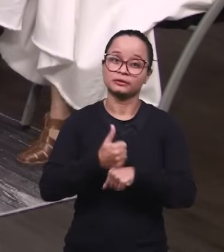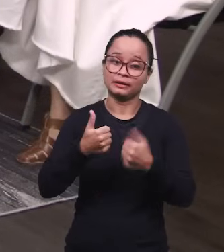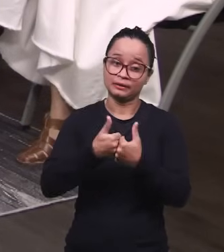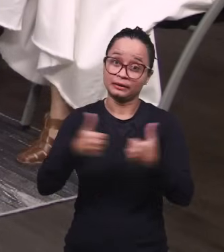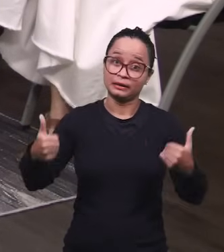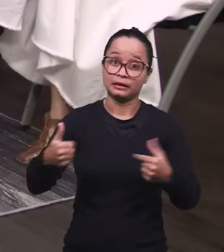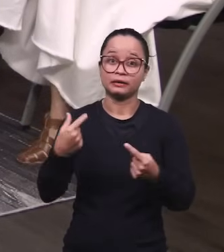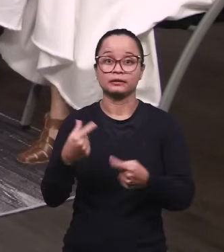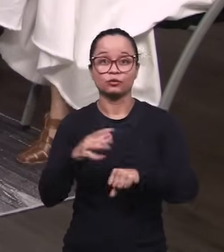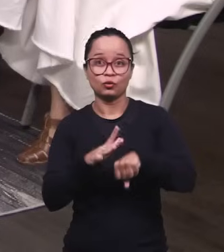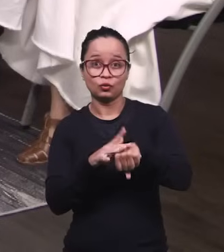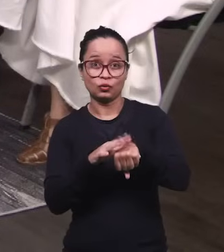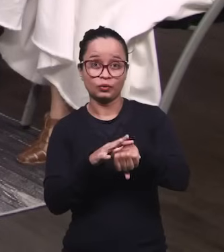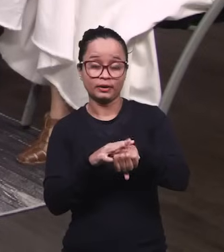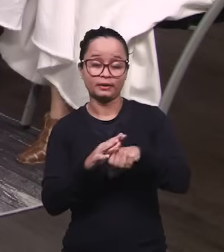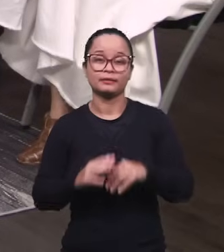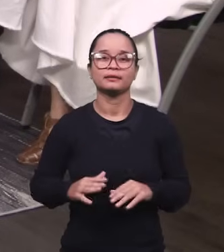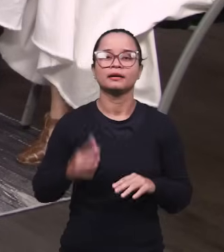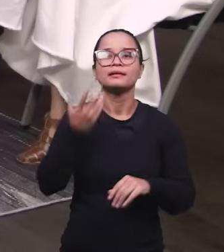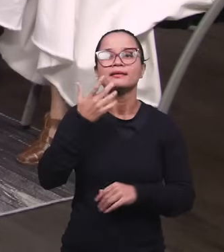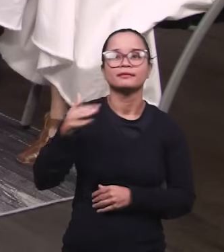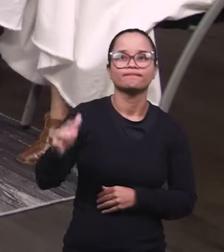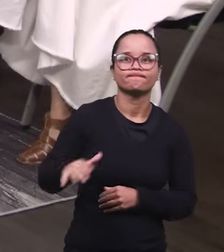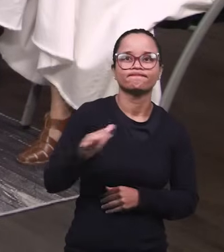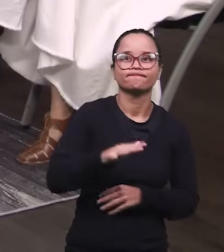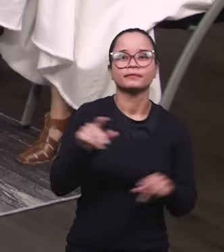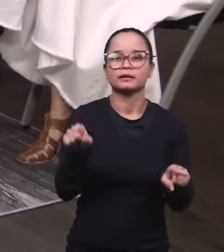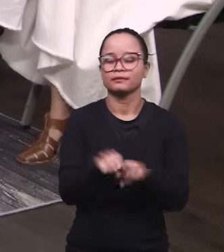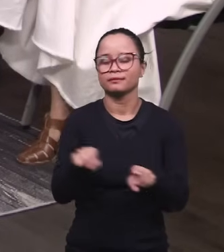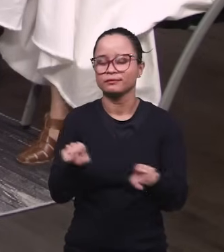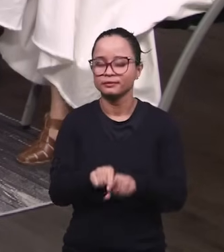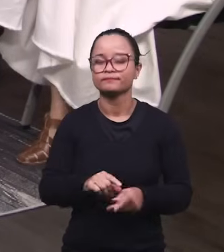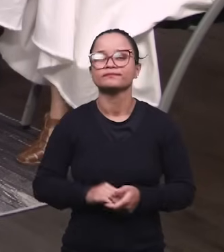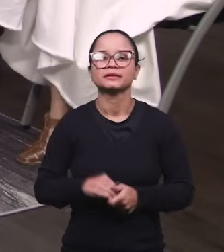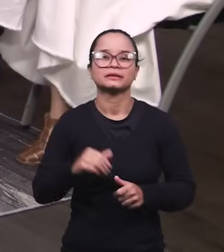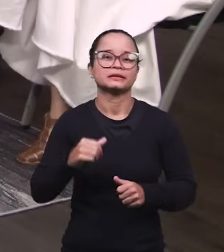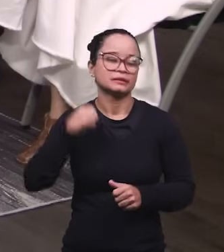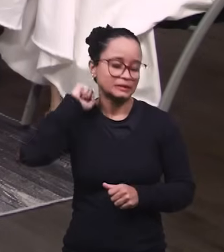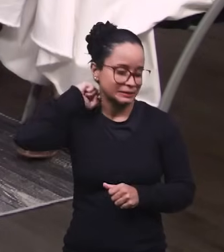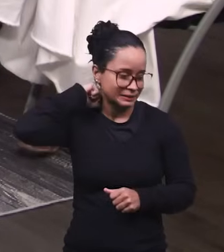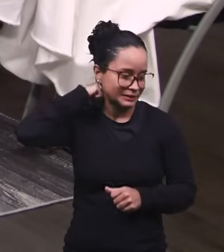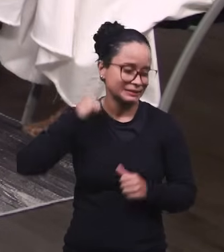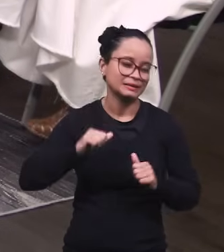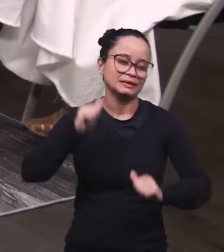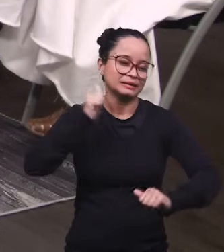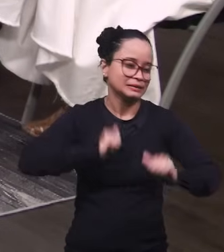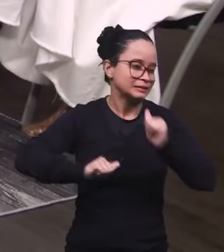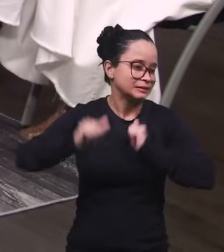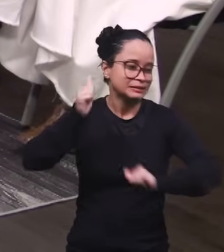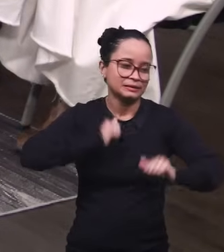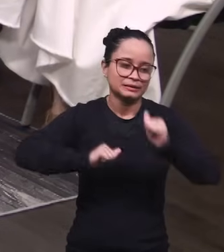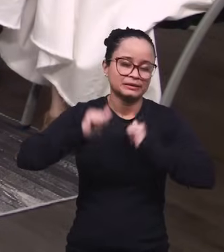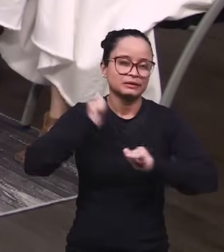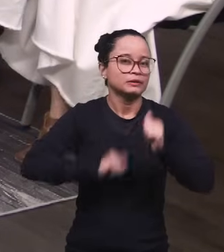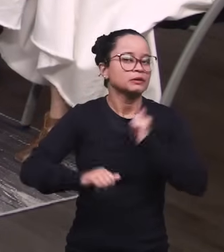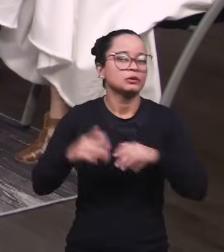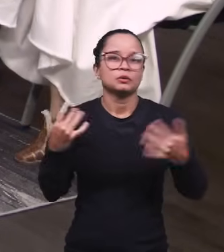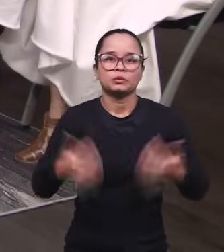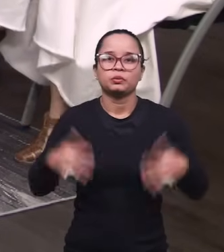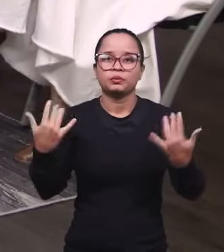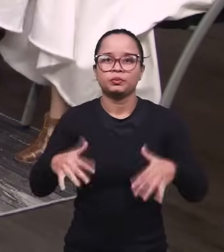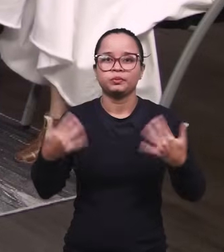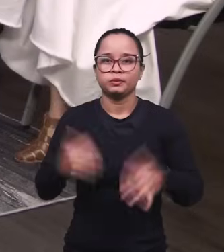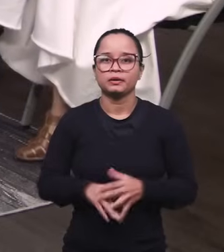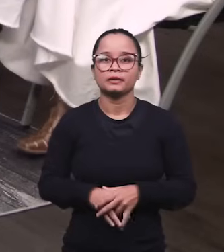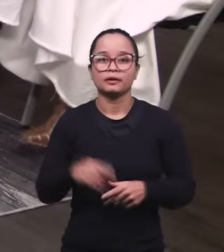ficaram doentes. E as crianças também, assim, crianças com ansiedade. Nós tivemos que desenvolver